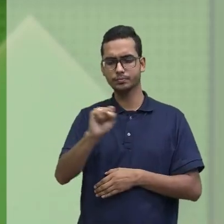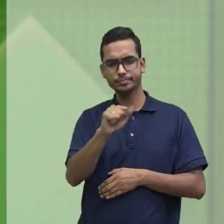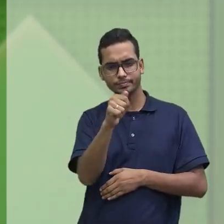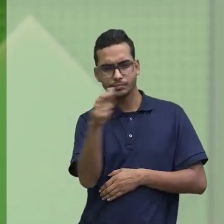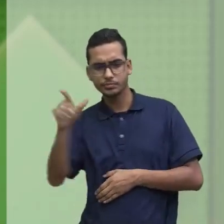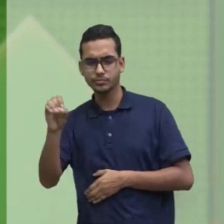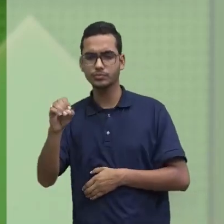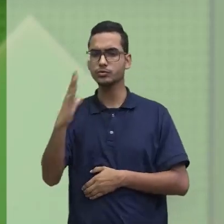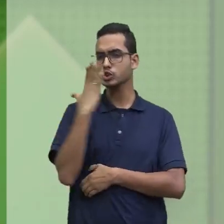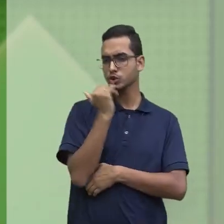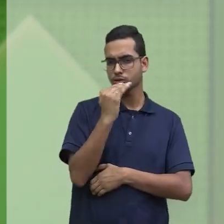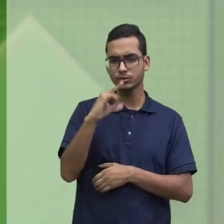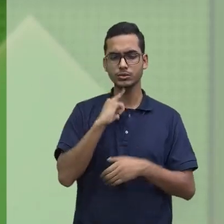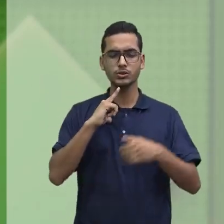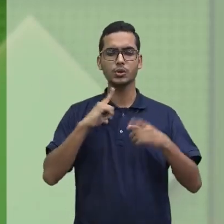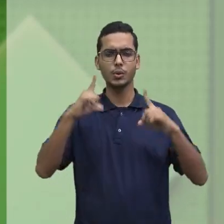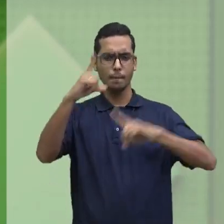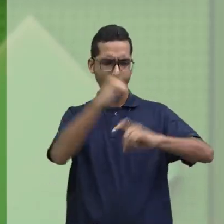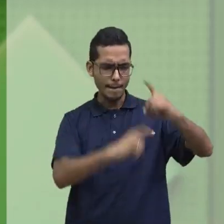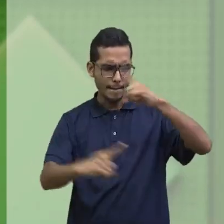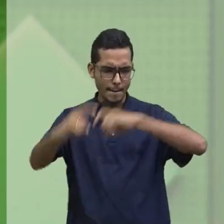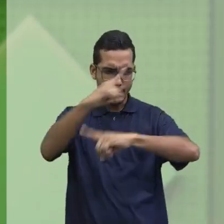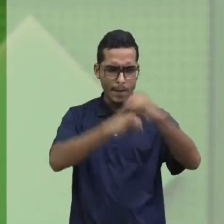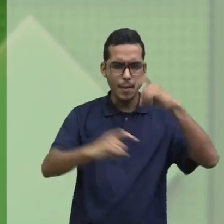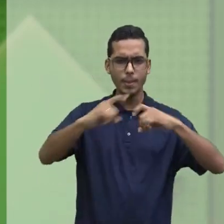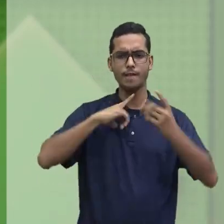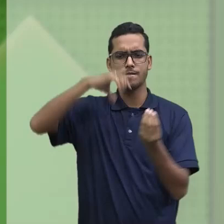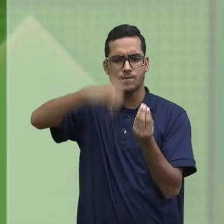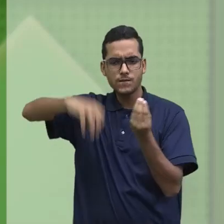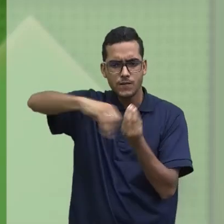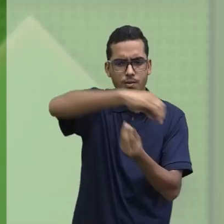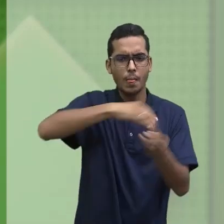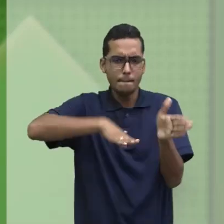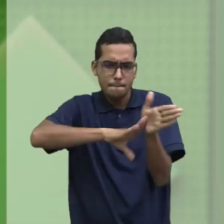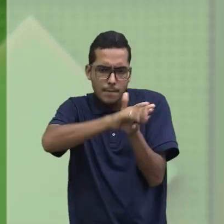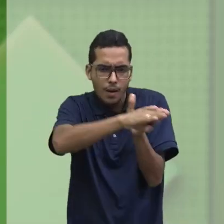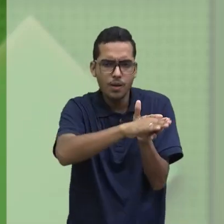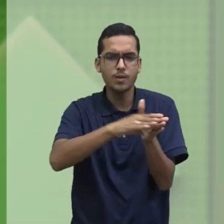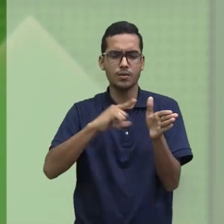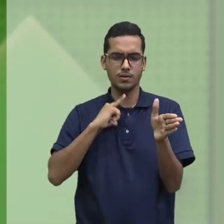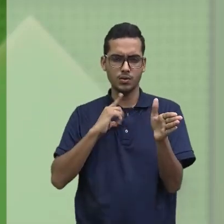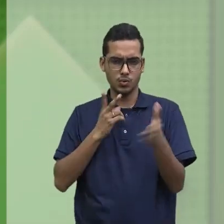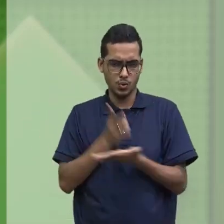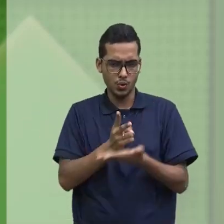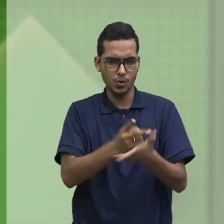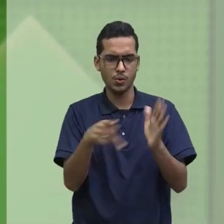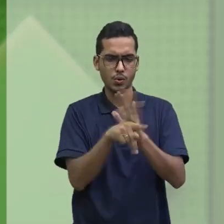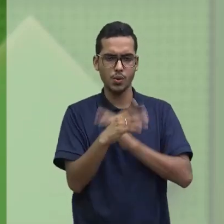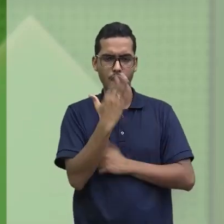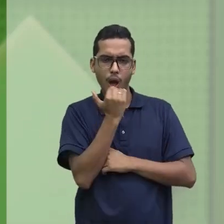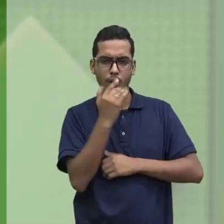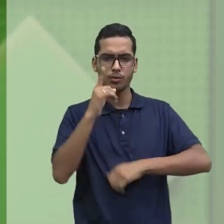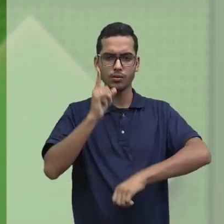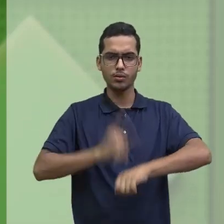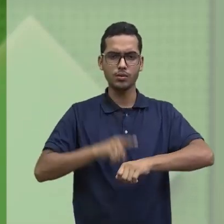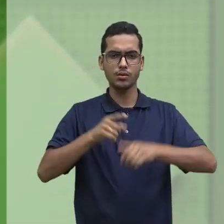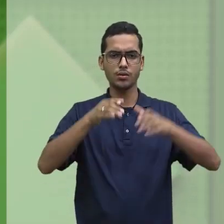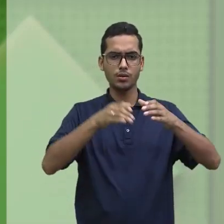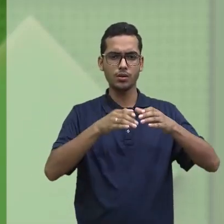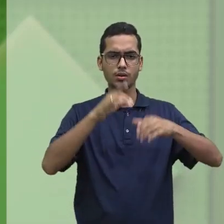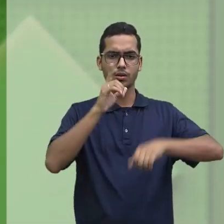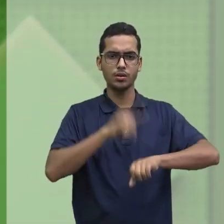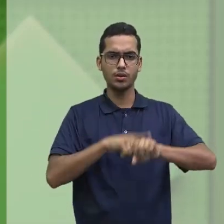podem conter ali micro-organismos, fungos, bactérias que estavam ali presentes até mesmo no ambiente onde eles